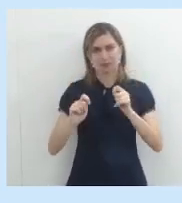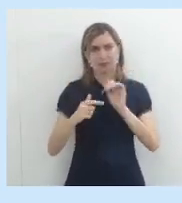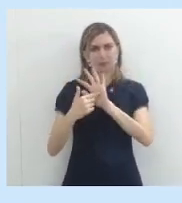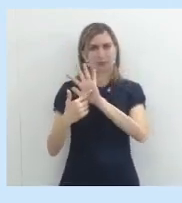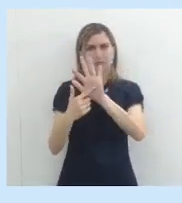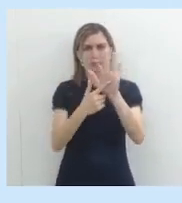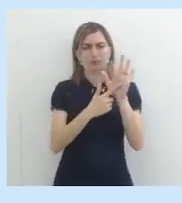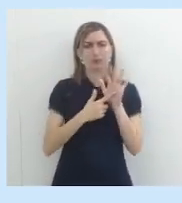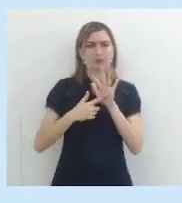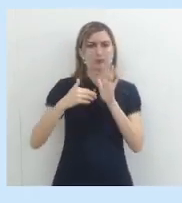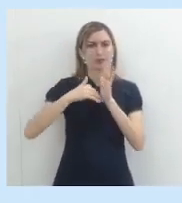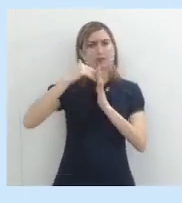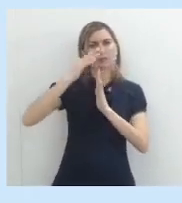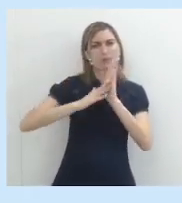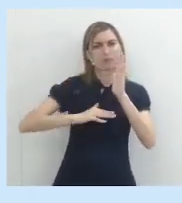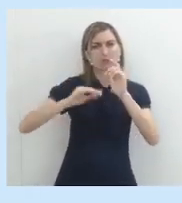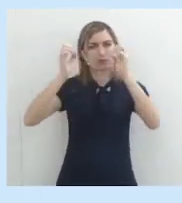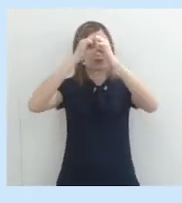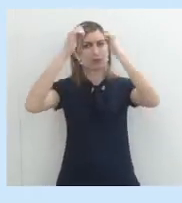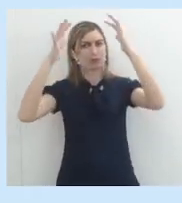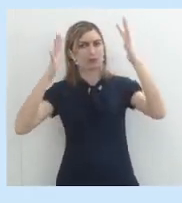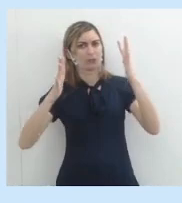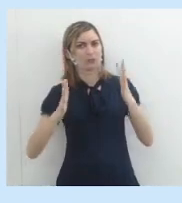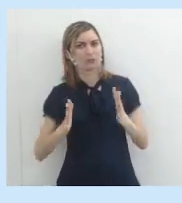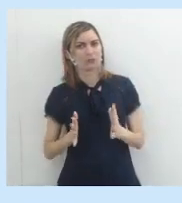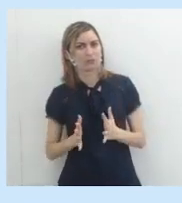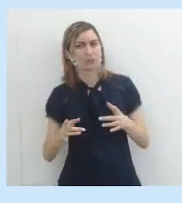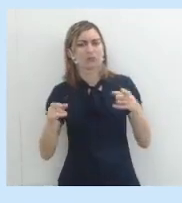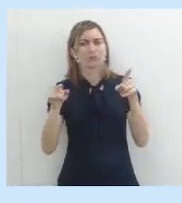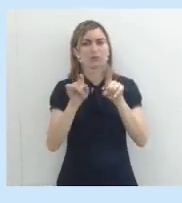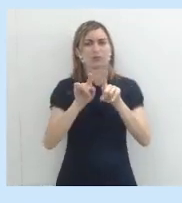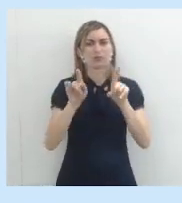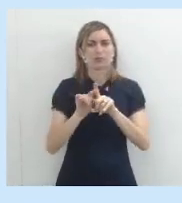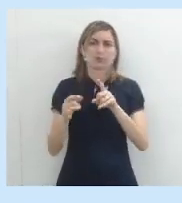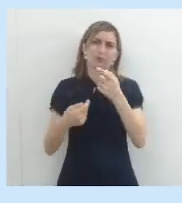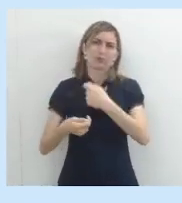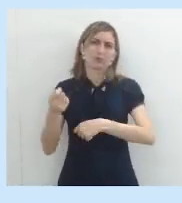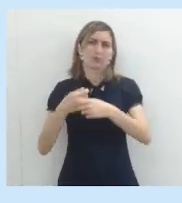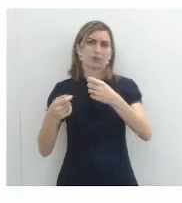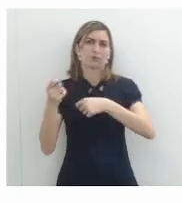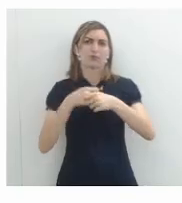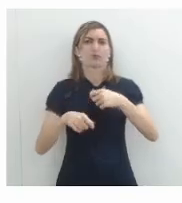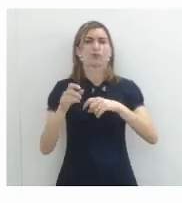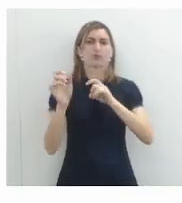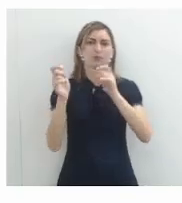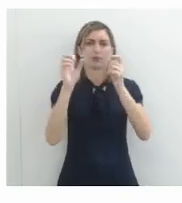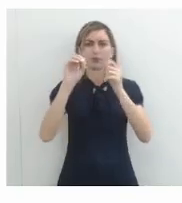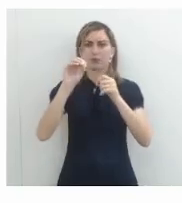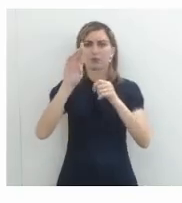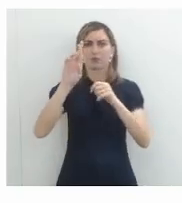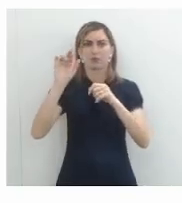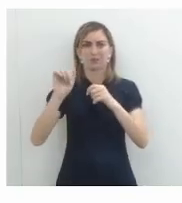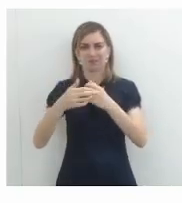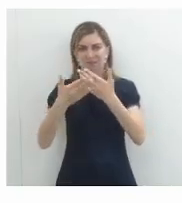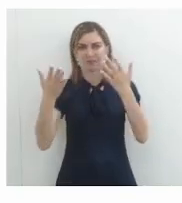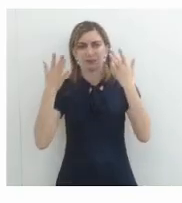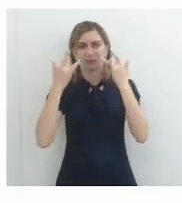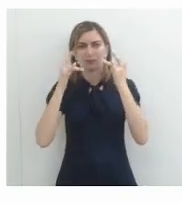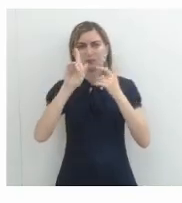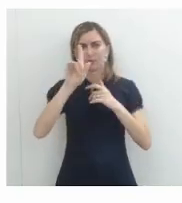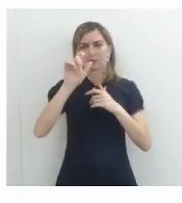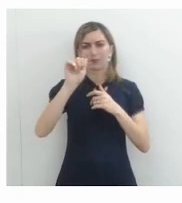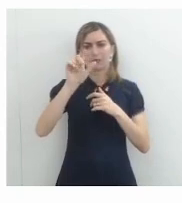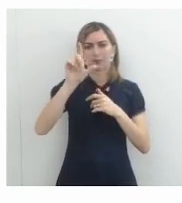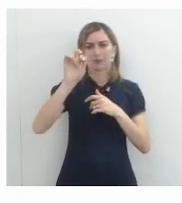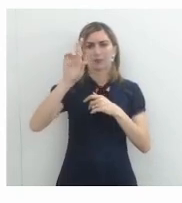né? Ou uma pintura, uma escultura, e vai também comercializar essa obra. Então, nas galerias ocorre a comercialização